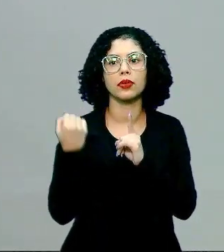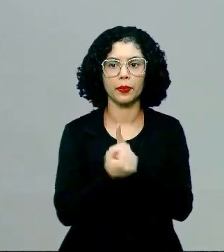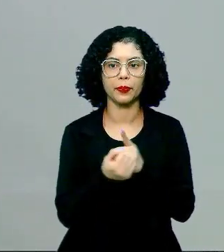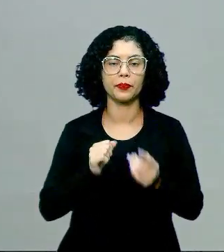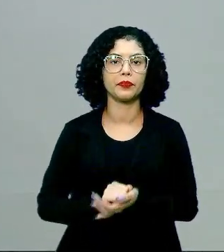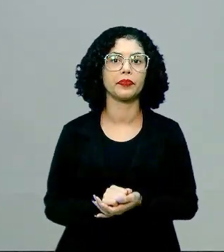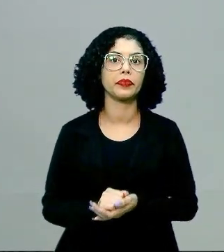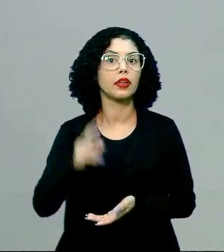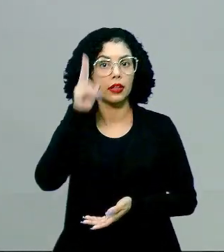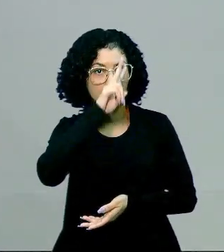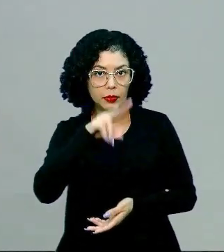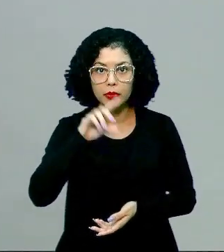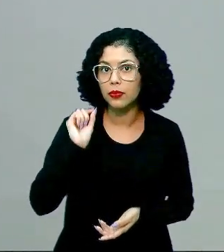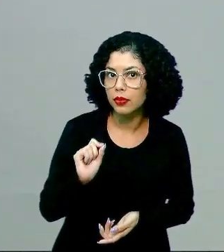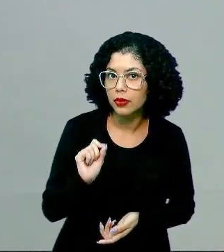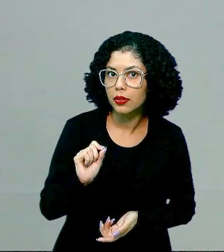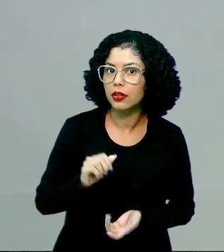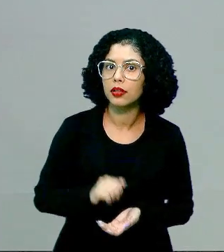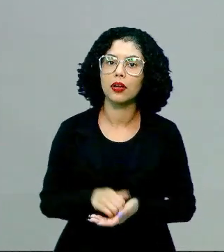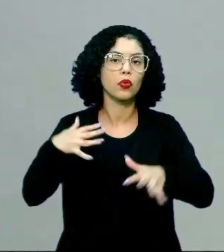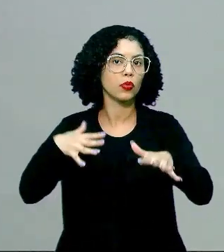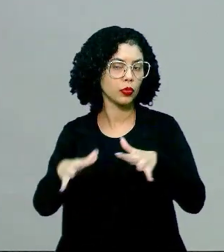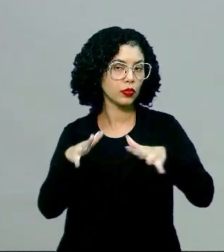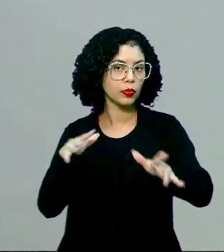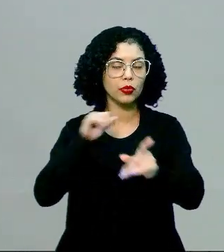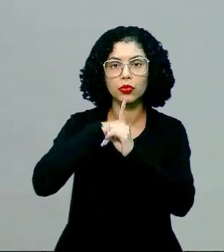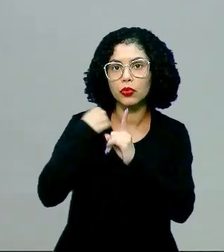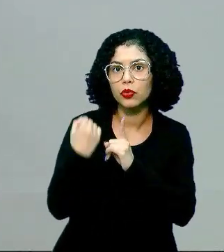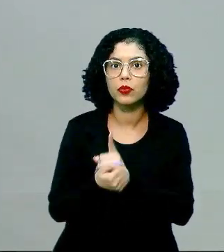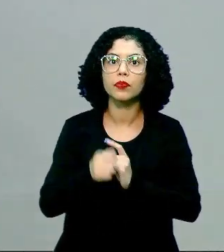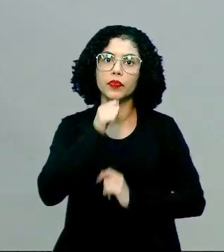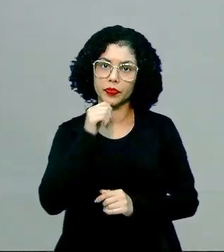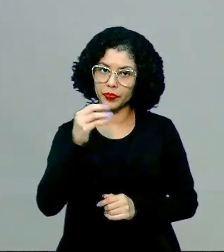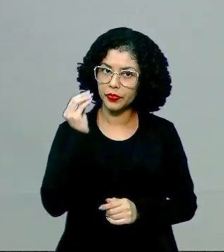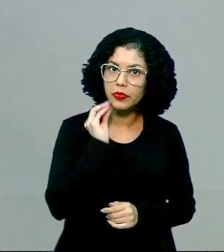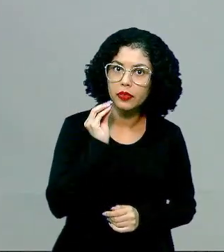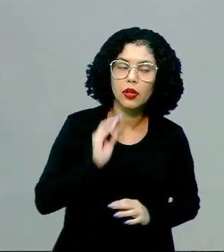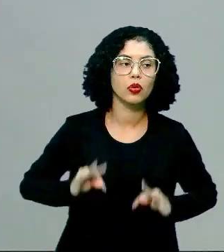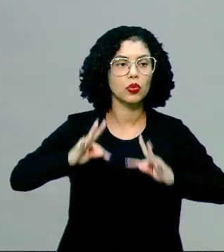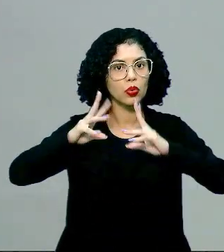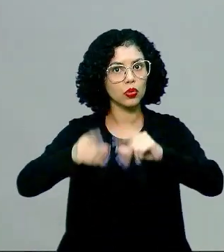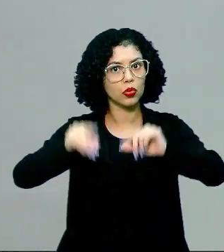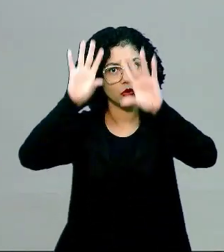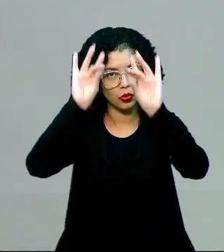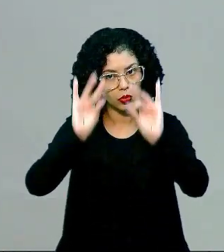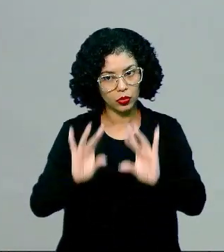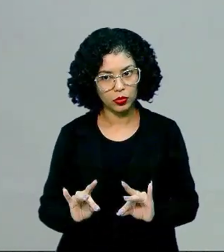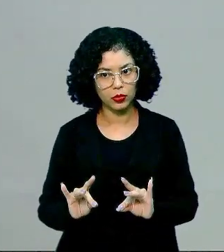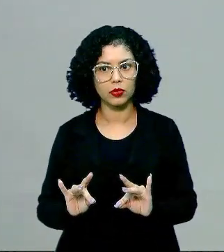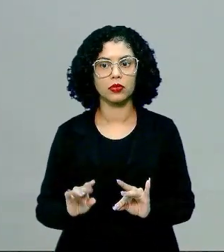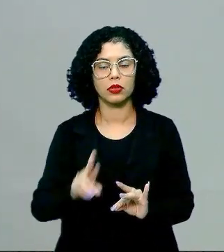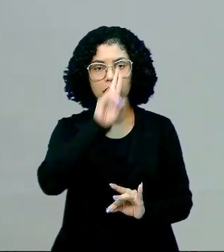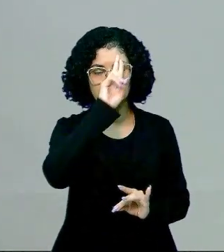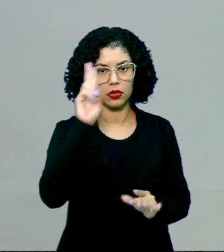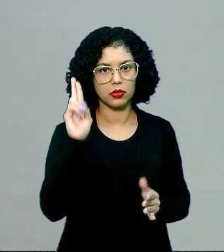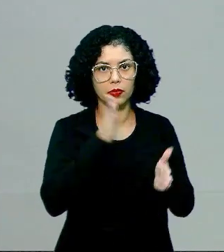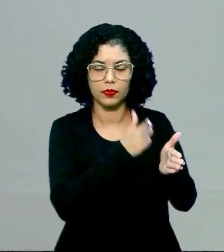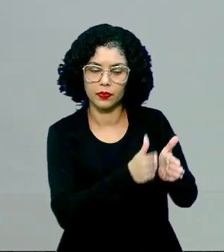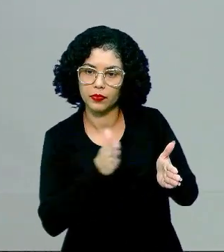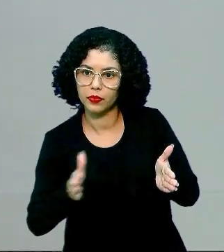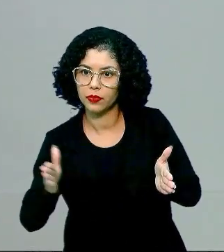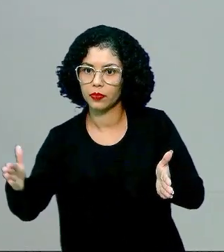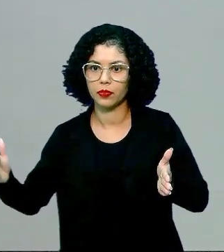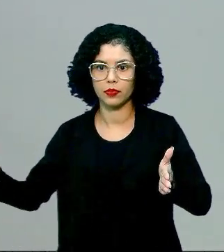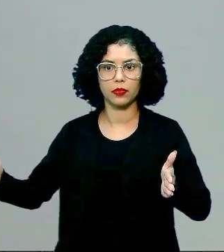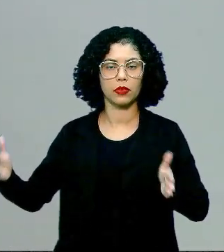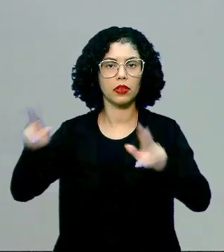sociais, ressaltando que os movimentos sociais, eles têm toda uma historicidade que eu